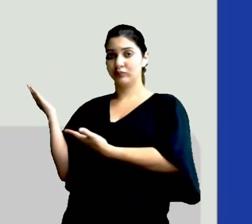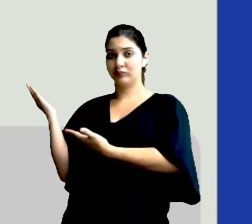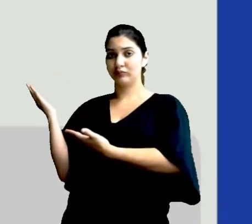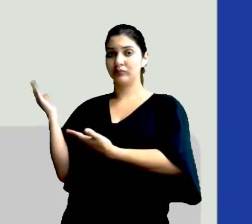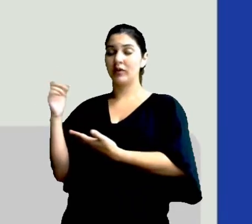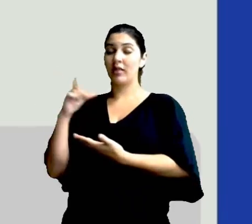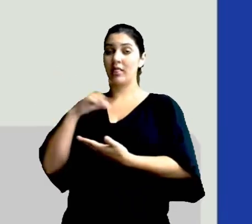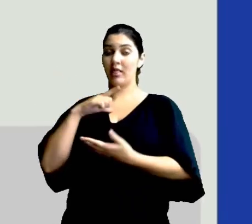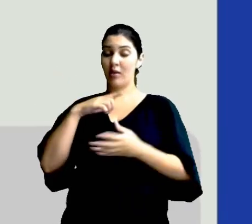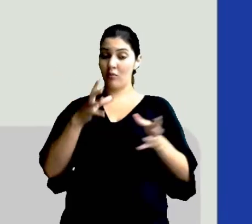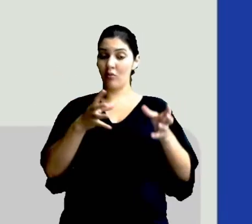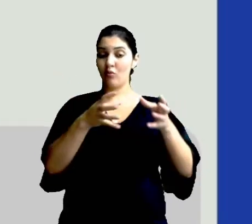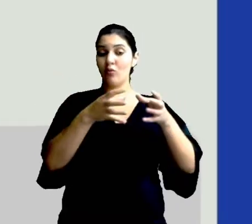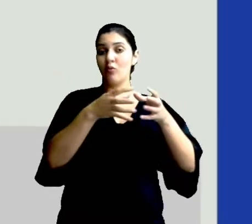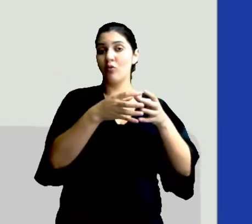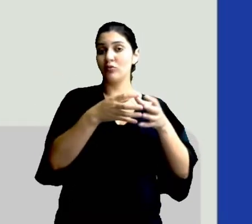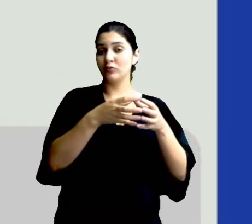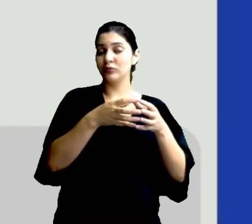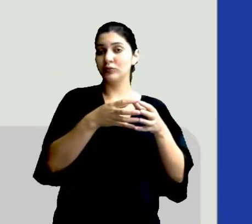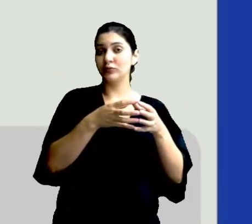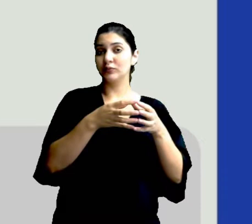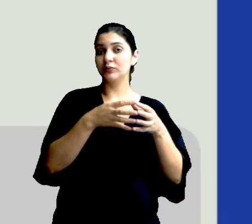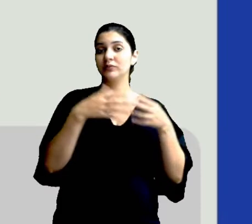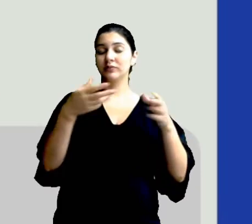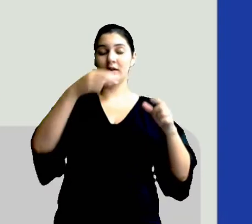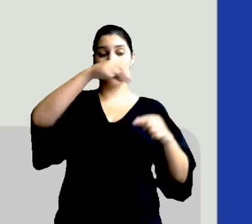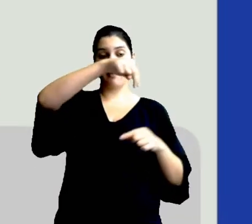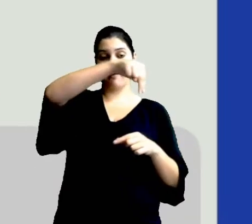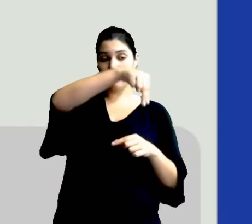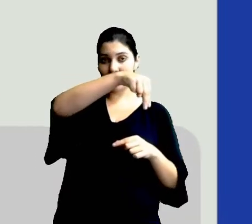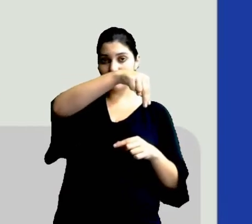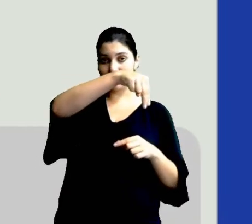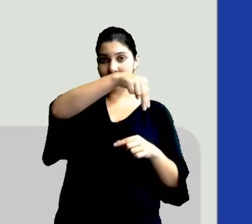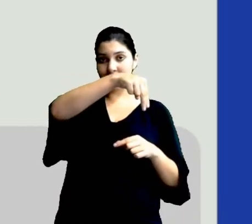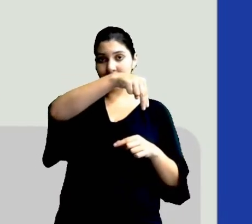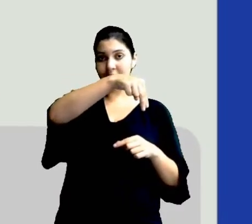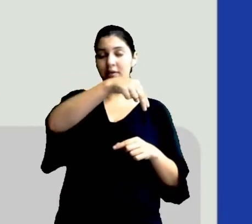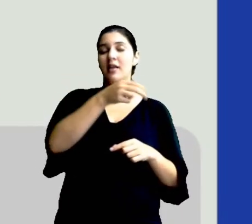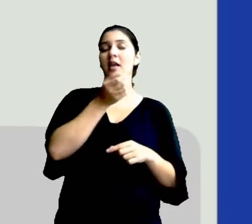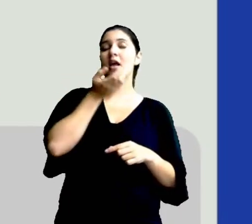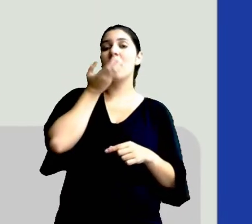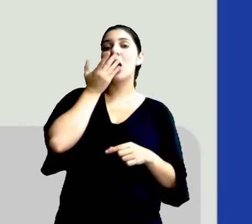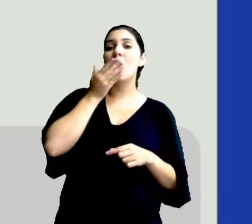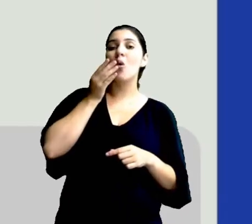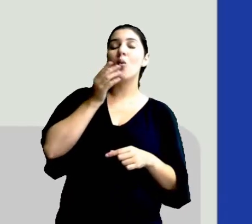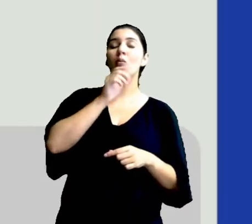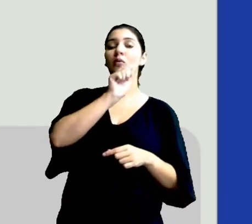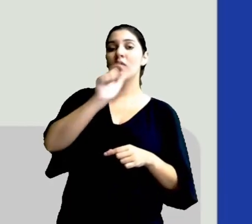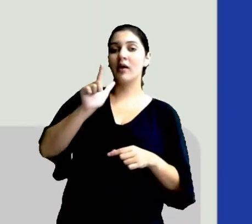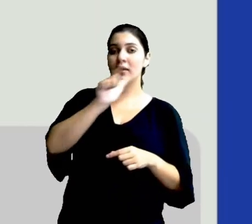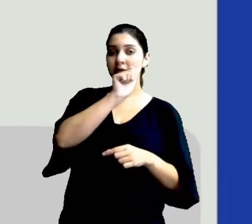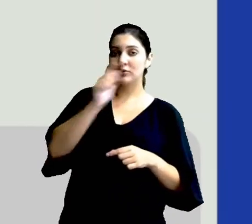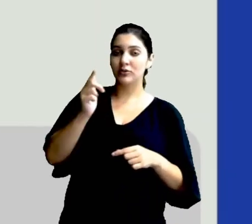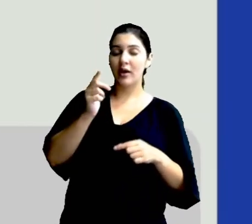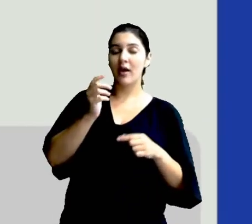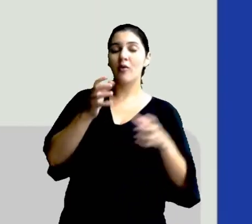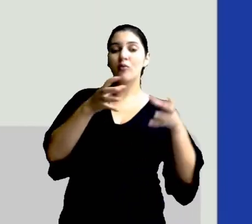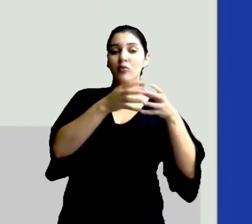temos o conjunto N, que é o azulzinho, que é o do conjunto dos